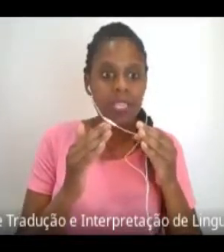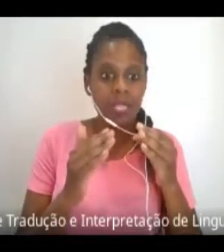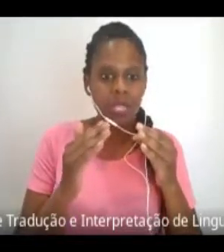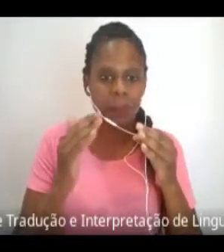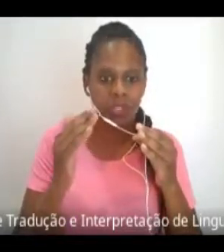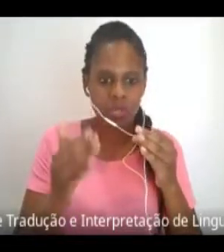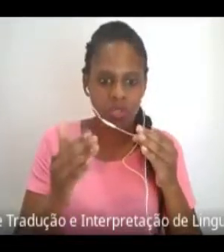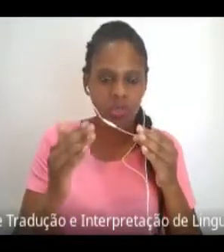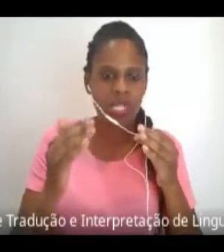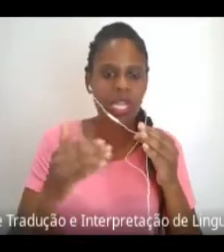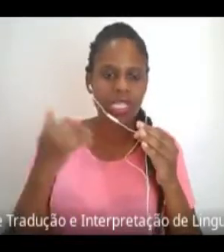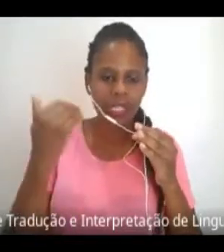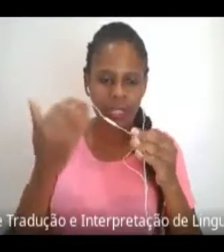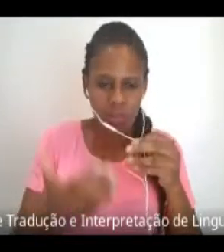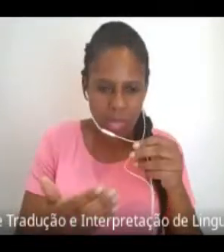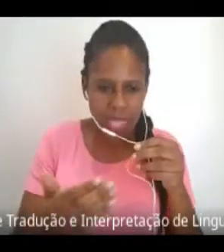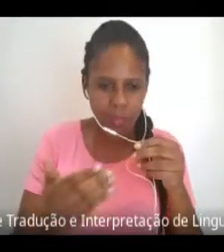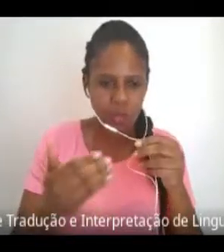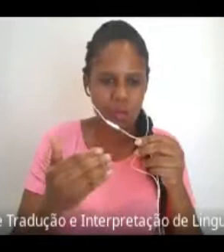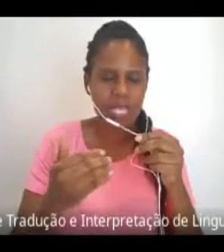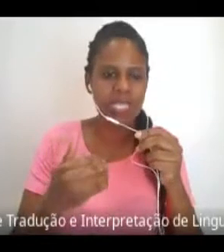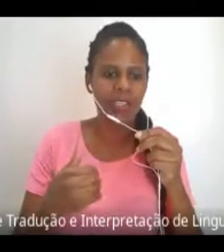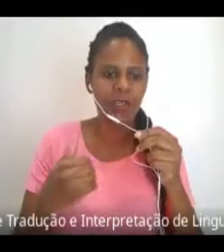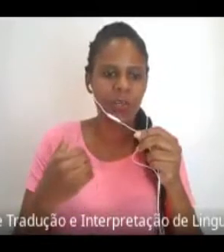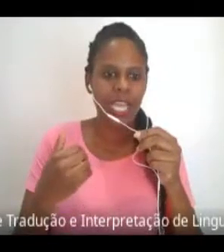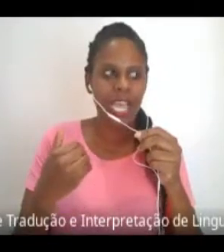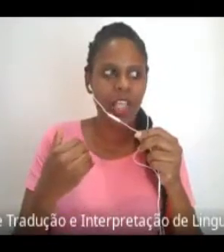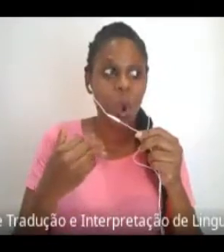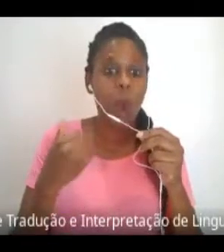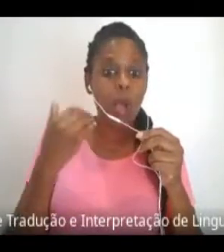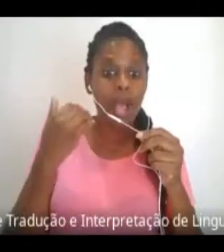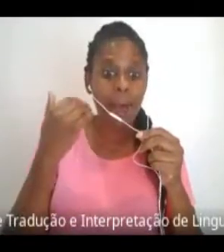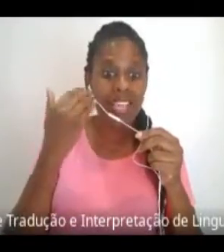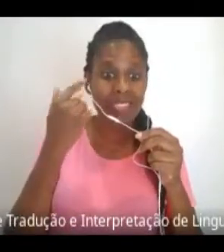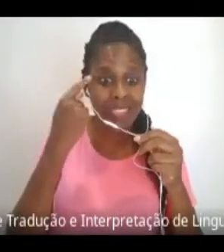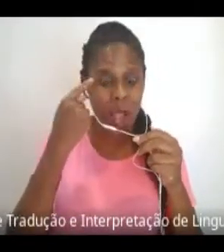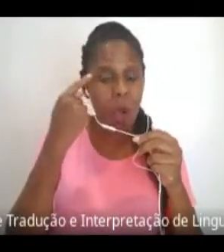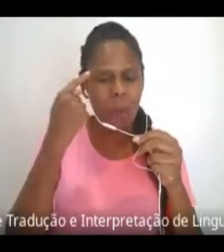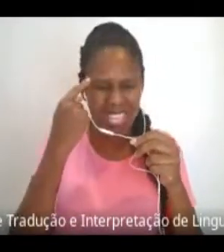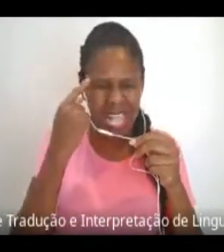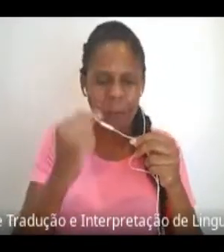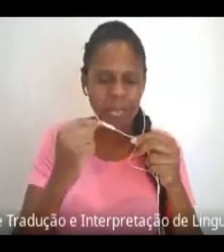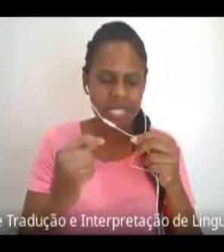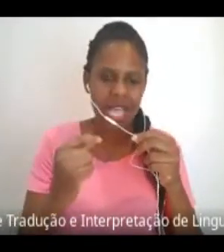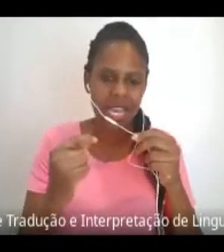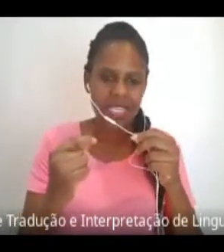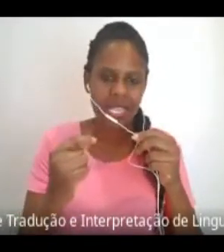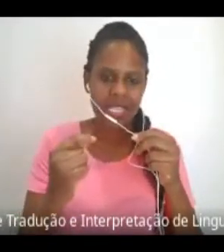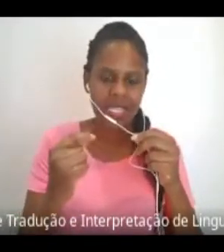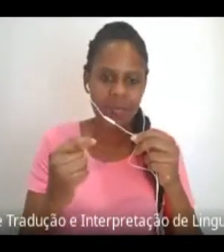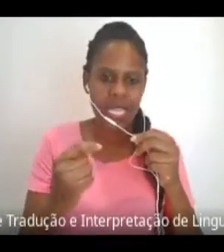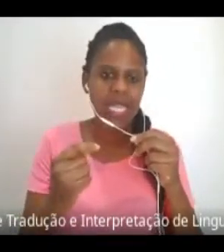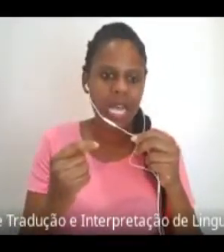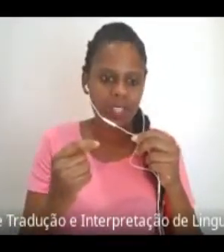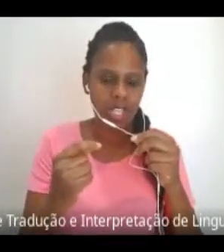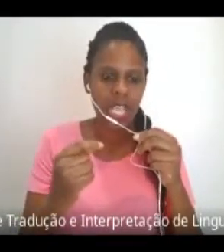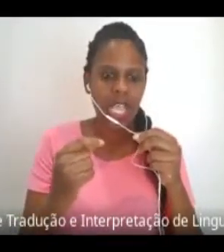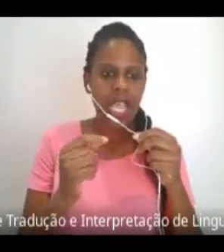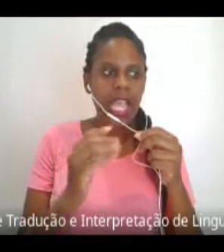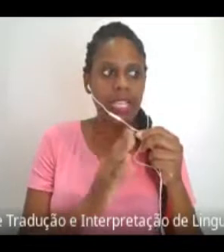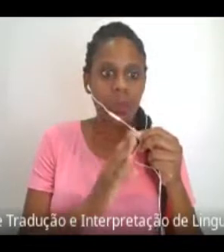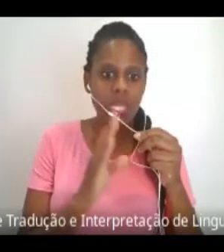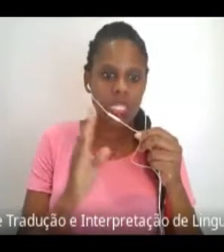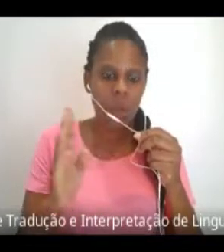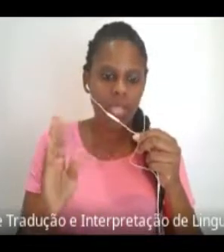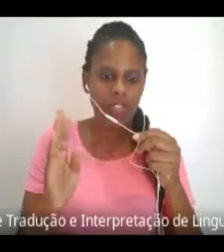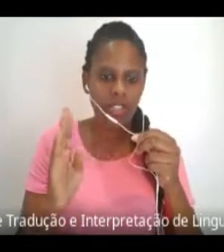aspectos. Pensando na pessoa surda, nesse atendimento, pensando em como começar a pensar nessa